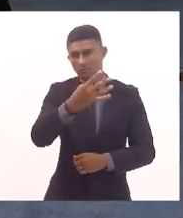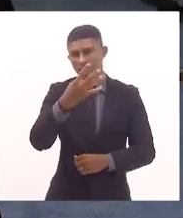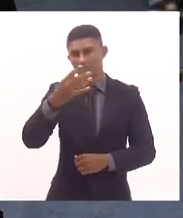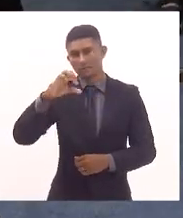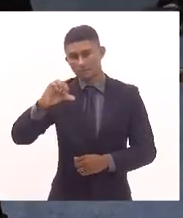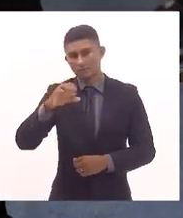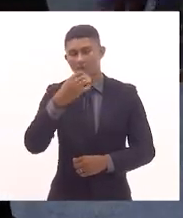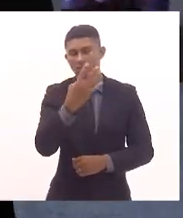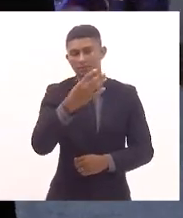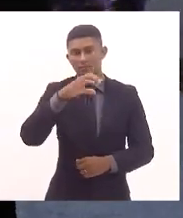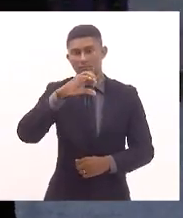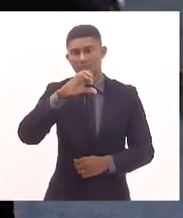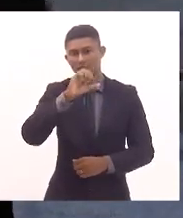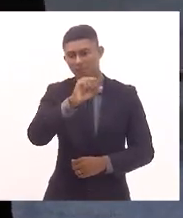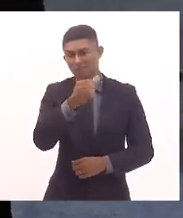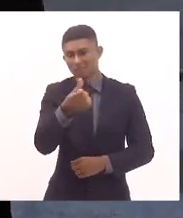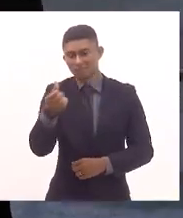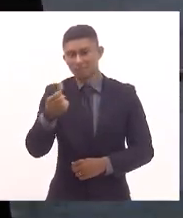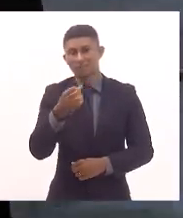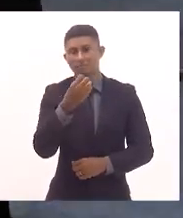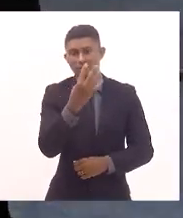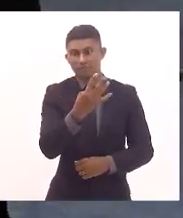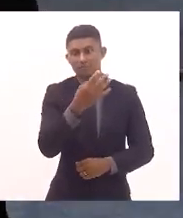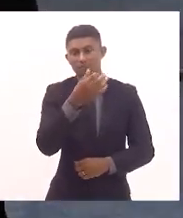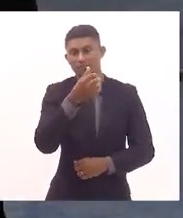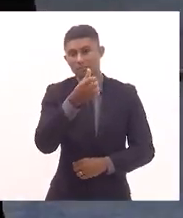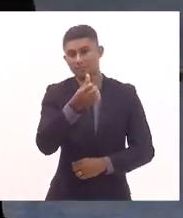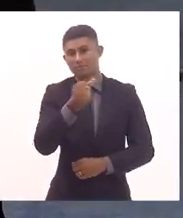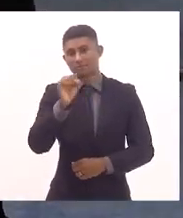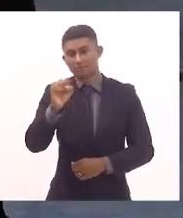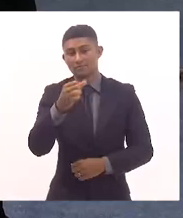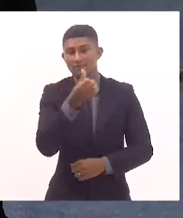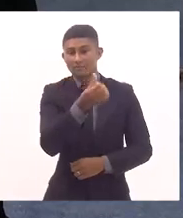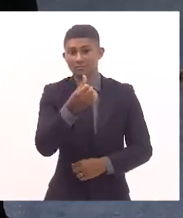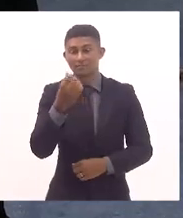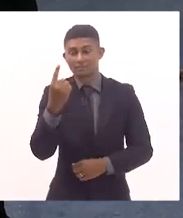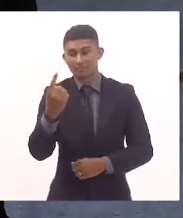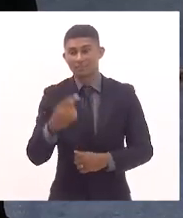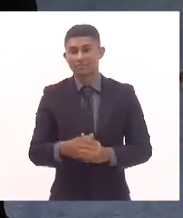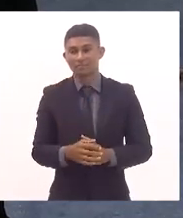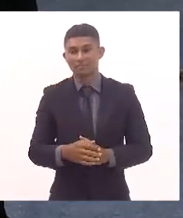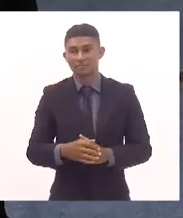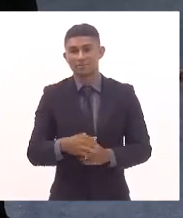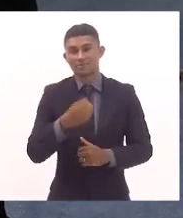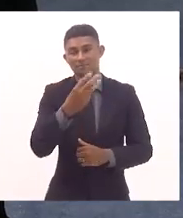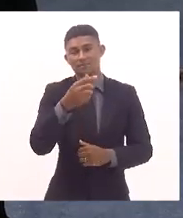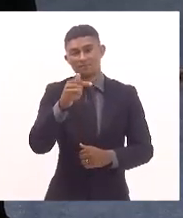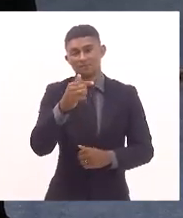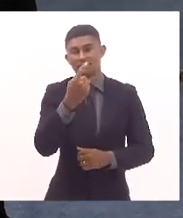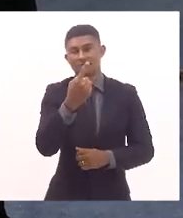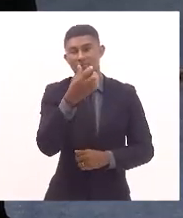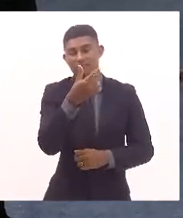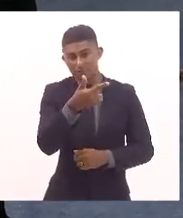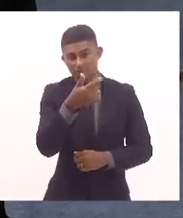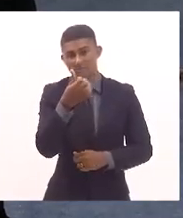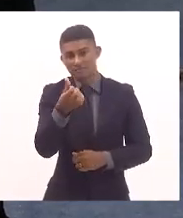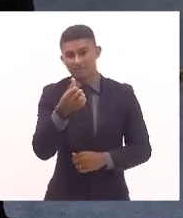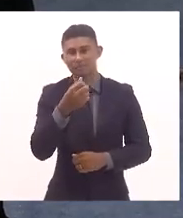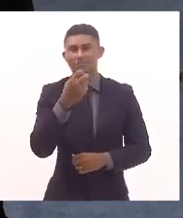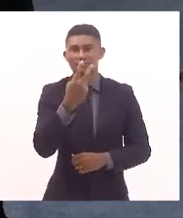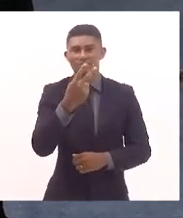449, 466, 467, 468 e 661. Números 37, 126,